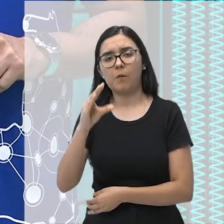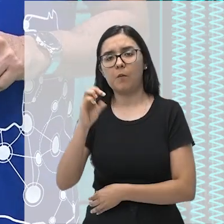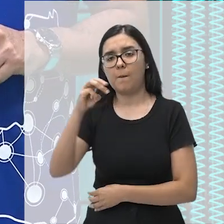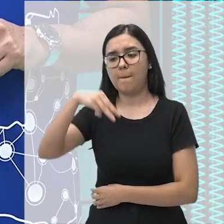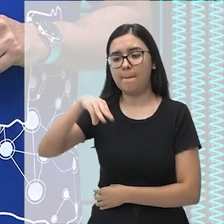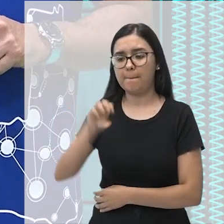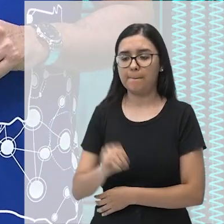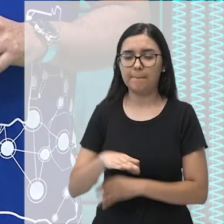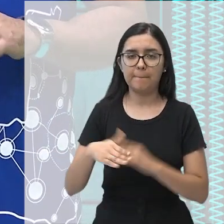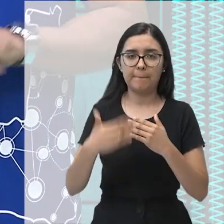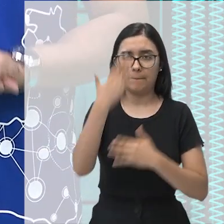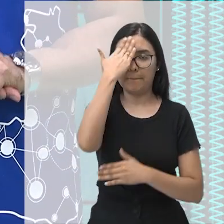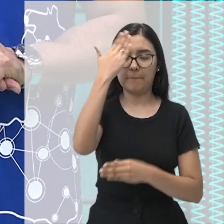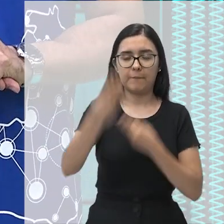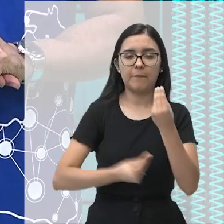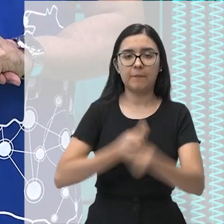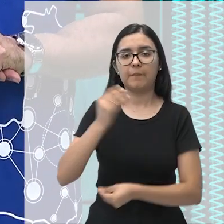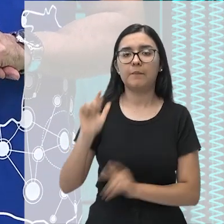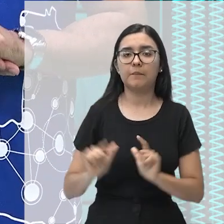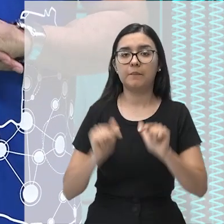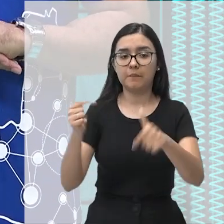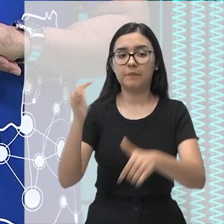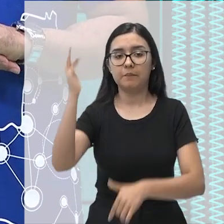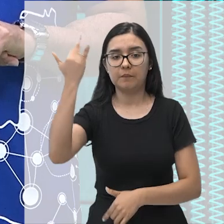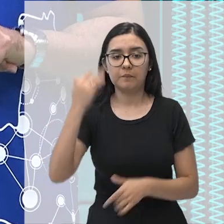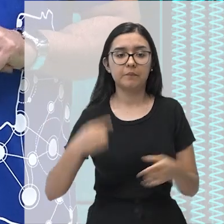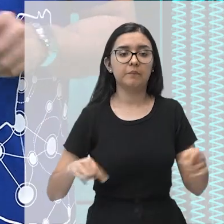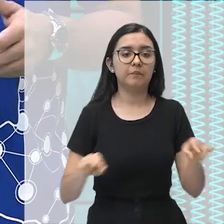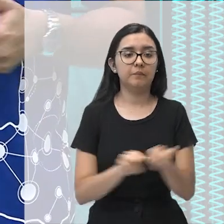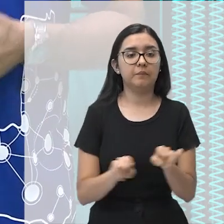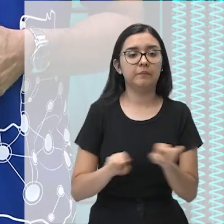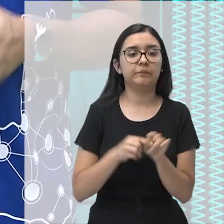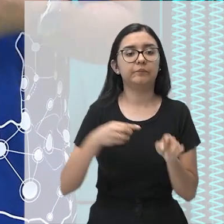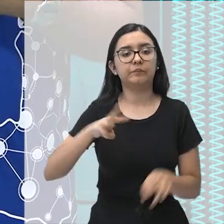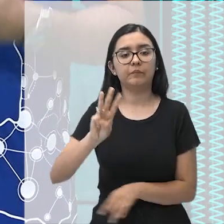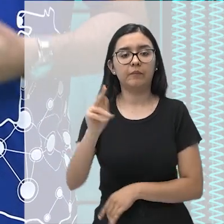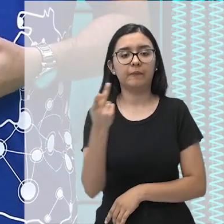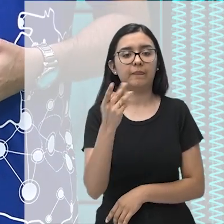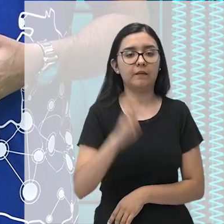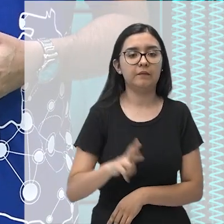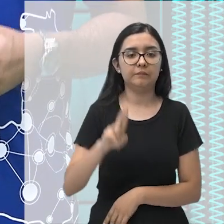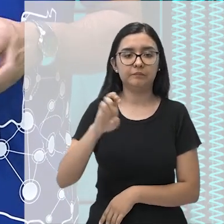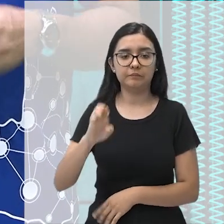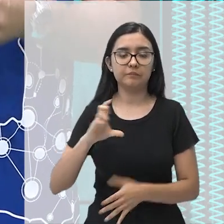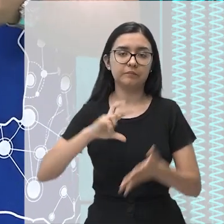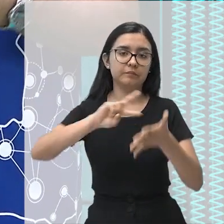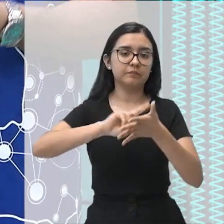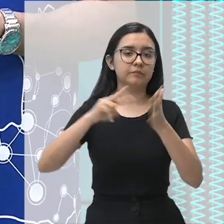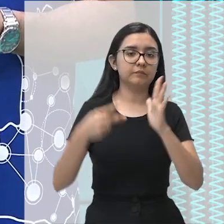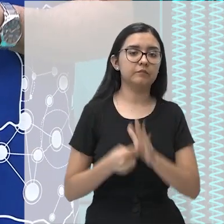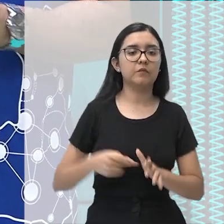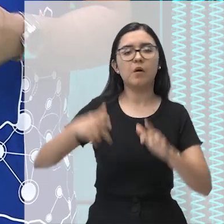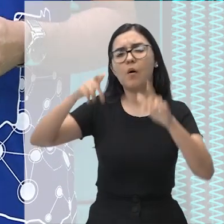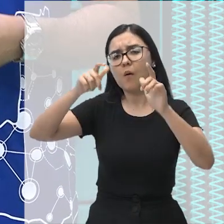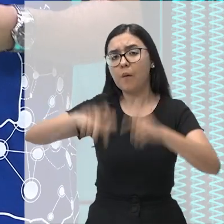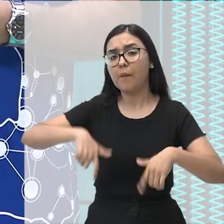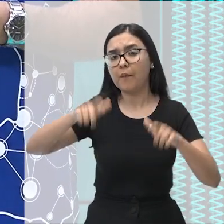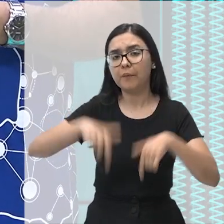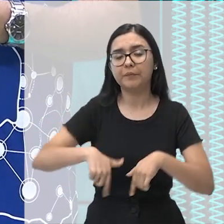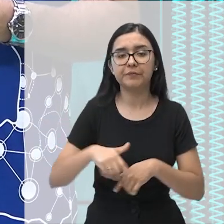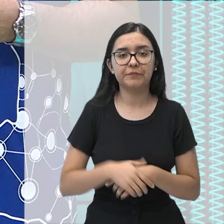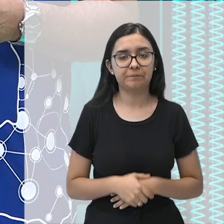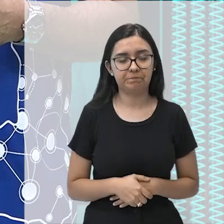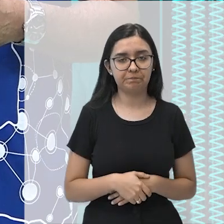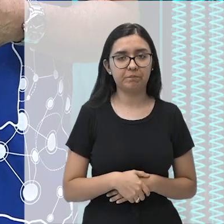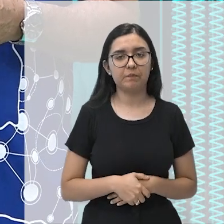ação aconteceu. E mais uma que nós abordamos aí é where. Where é onde, né? Ou então de onde, né? Quando a gente quer saber